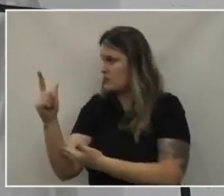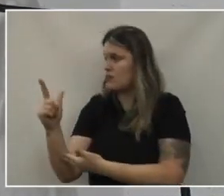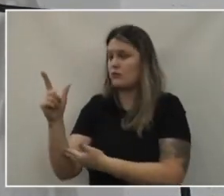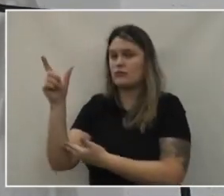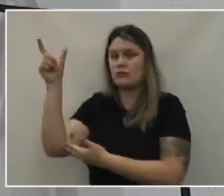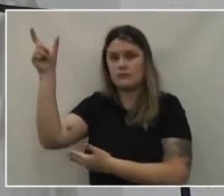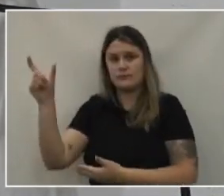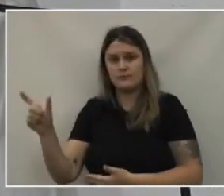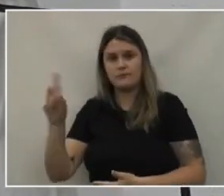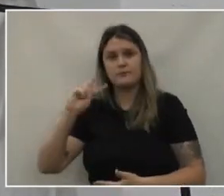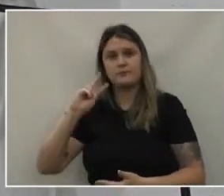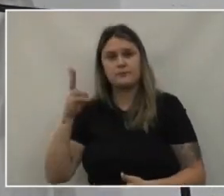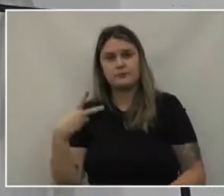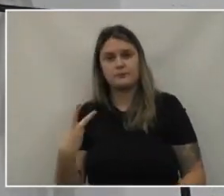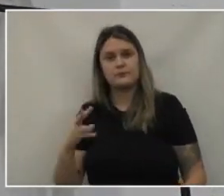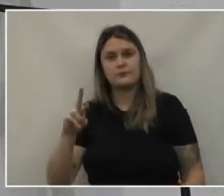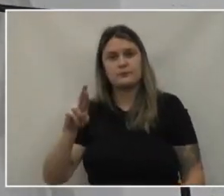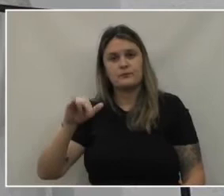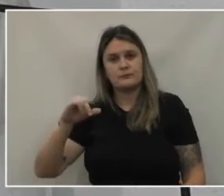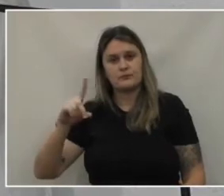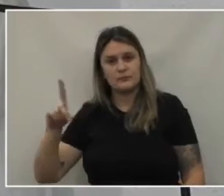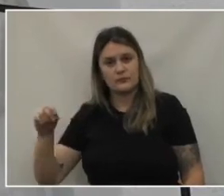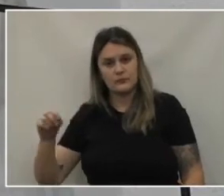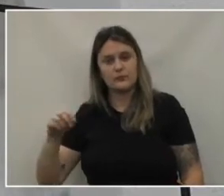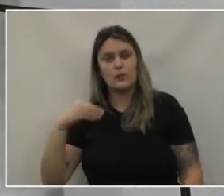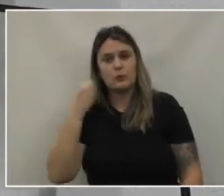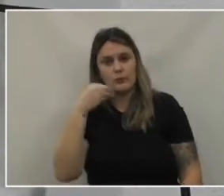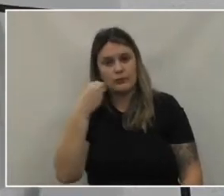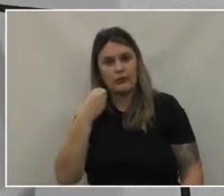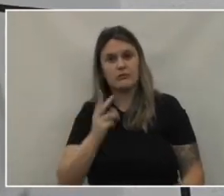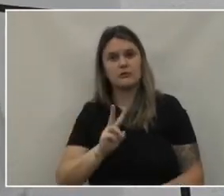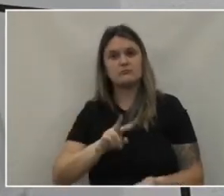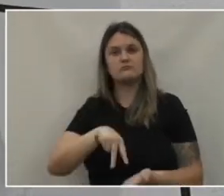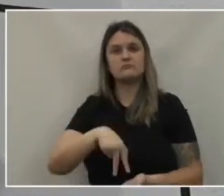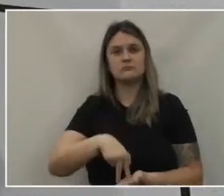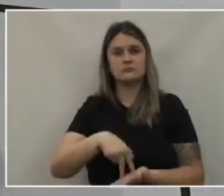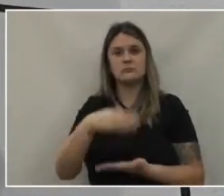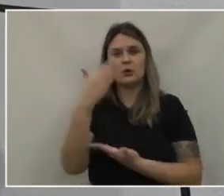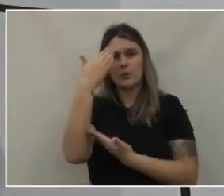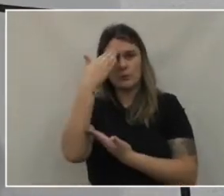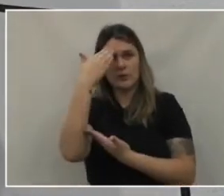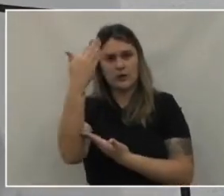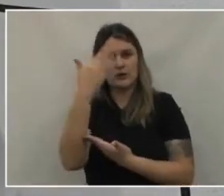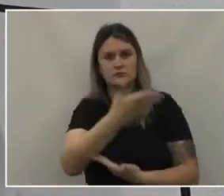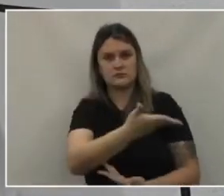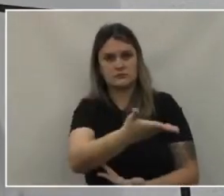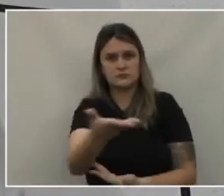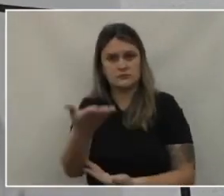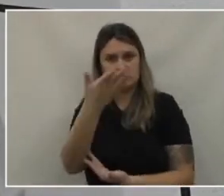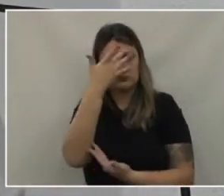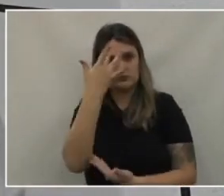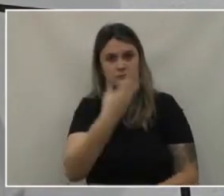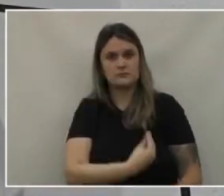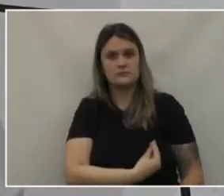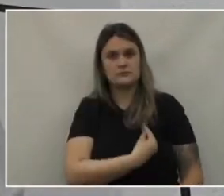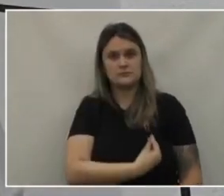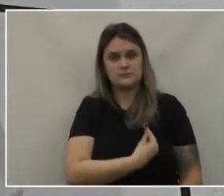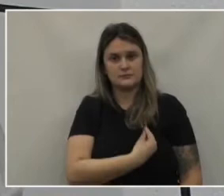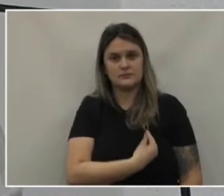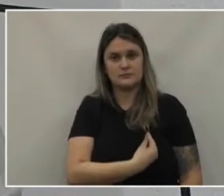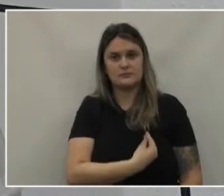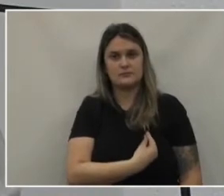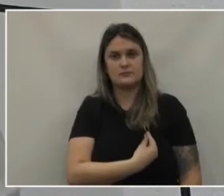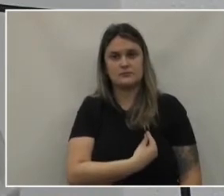senhor Ricardo Adriano Sass pelo espaço, agradeço aos presentes